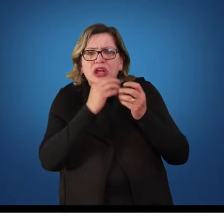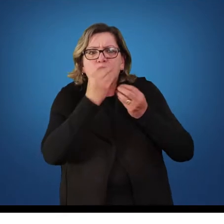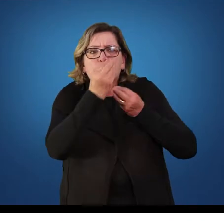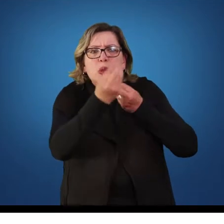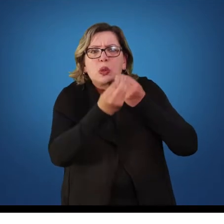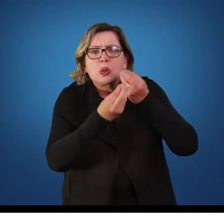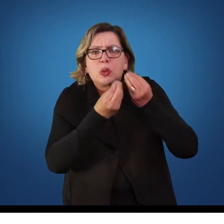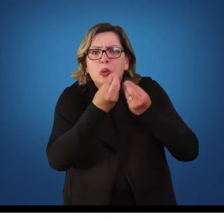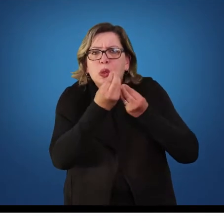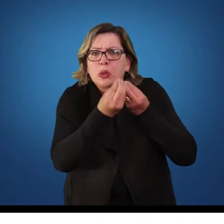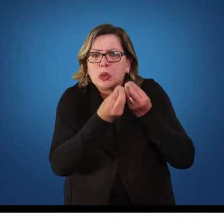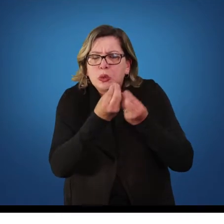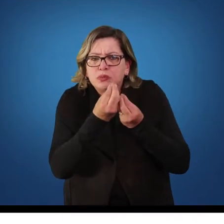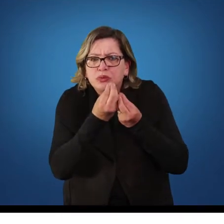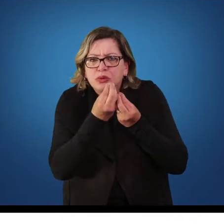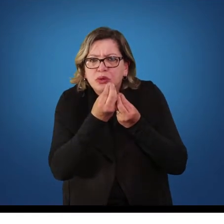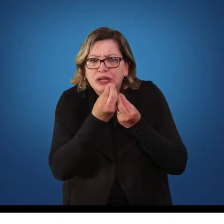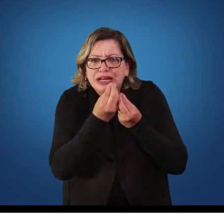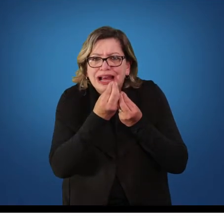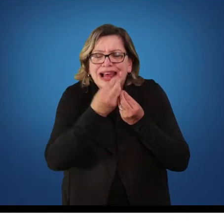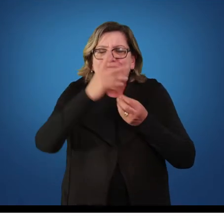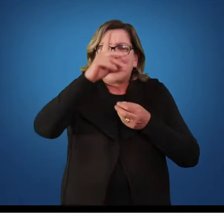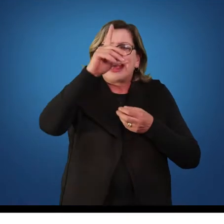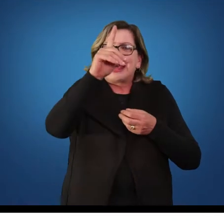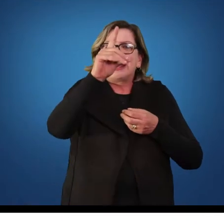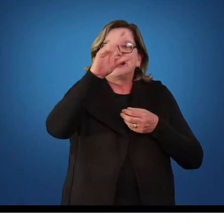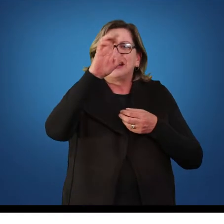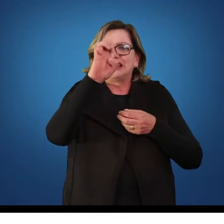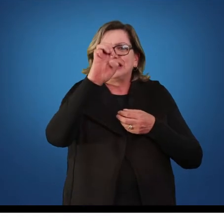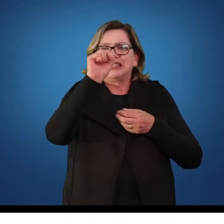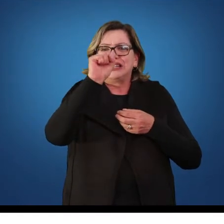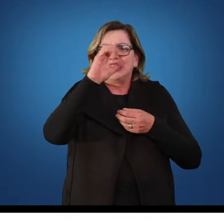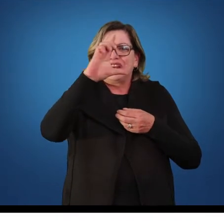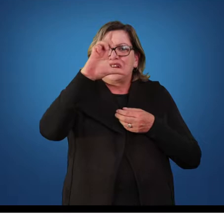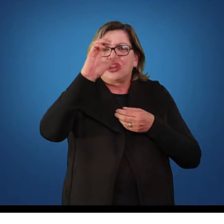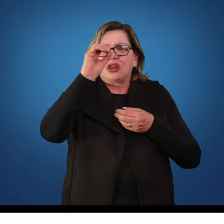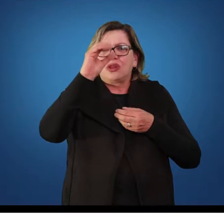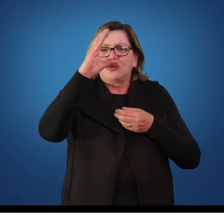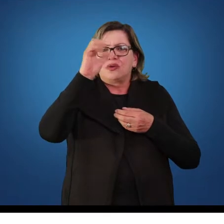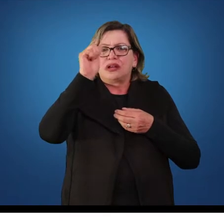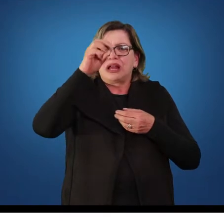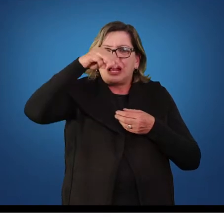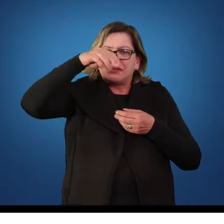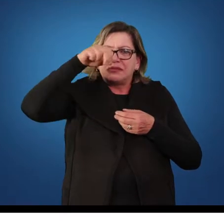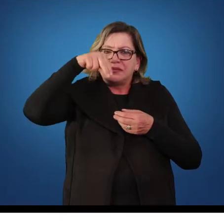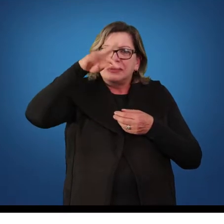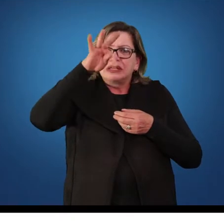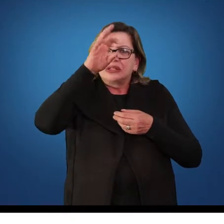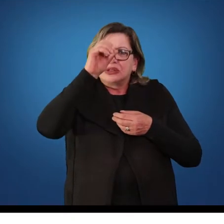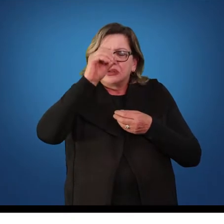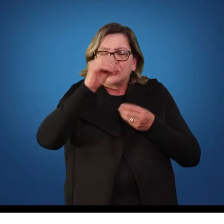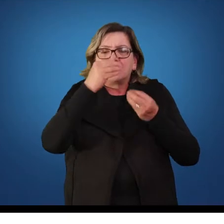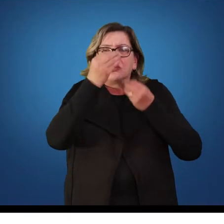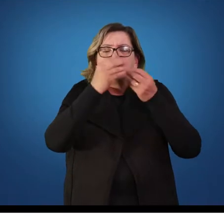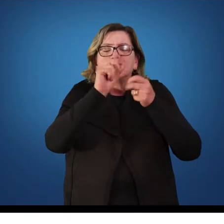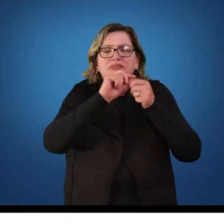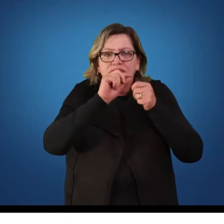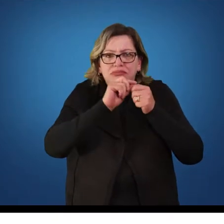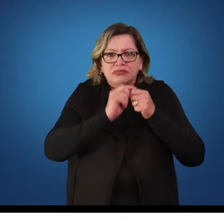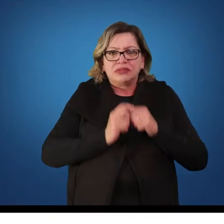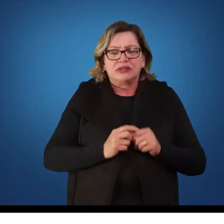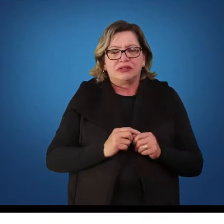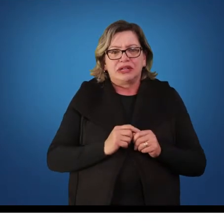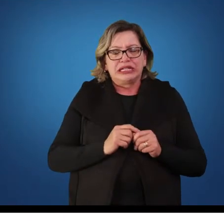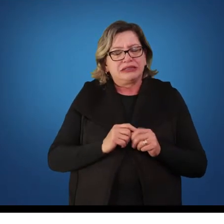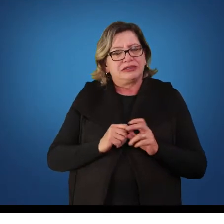faz é um deslocamento na bola o deslocamento no jogo de handebol